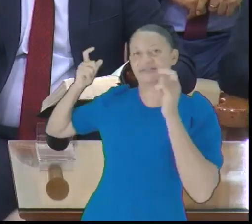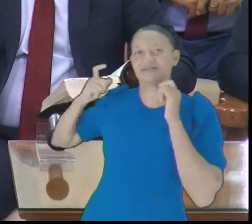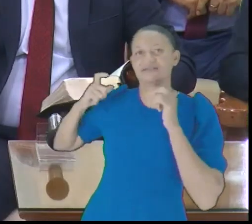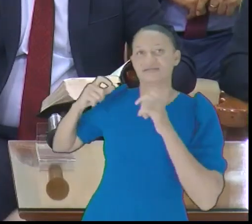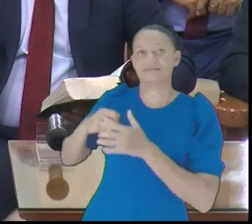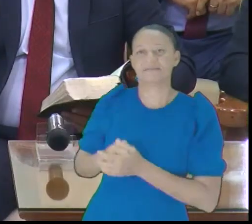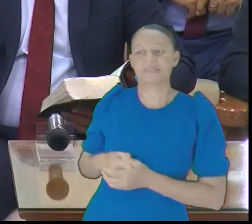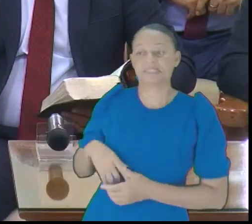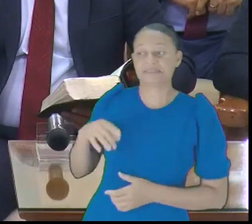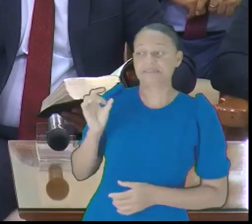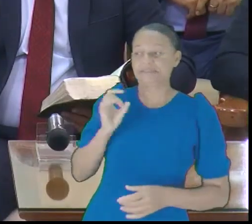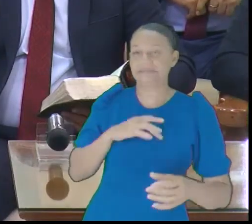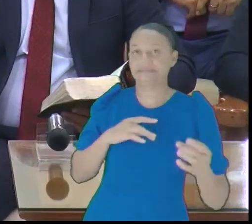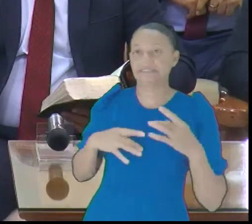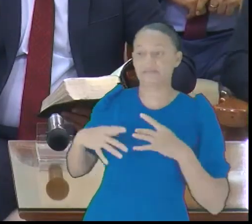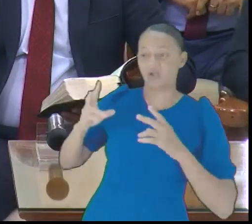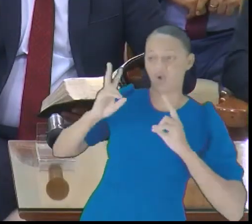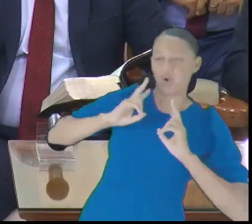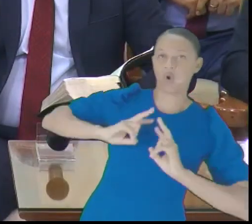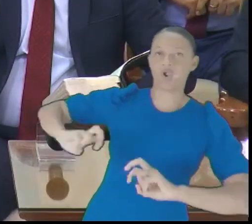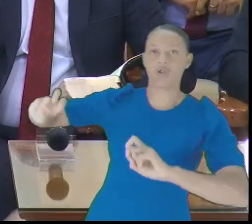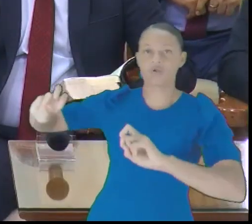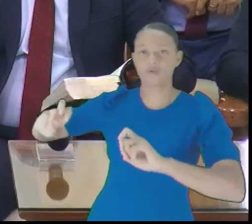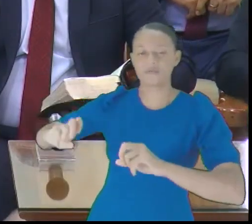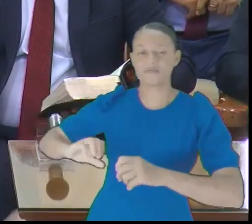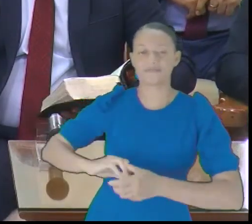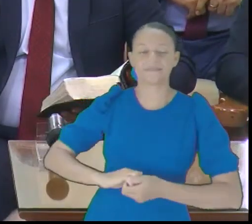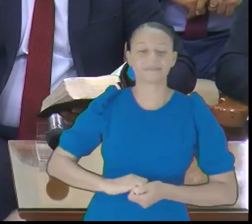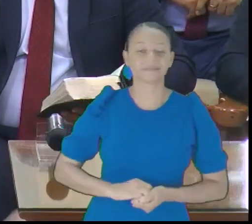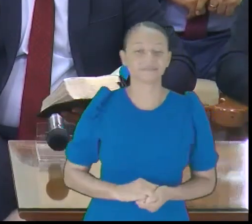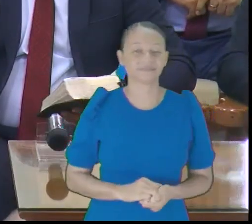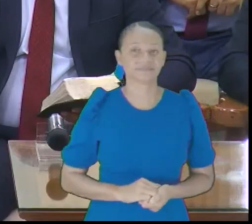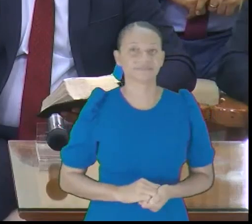Porque ele temia ser usurpado.